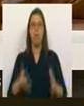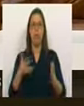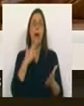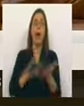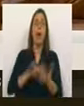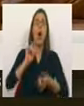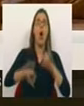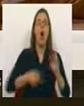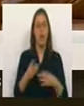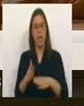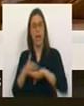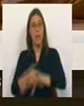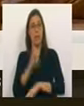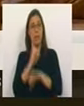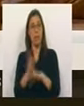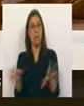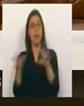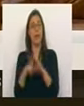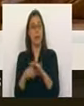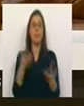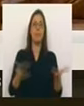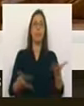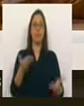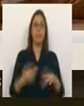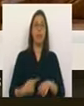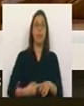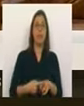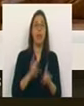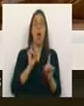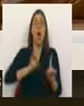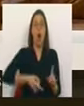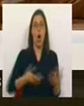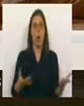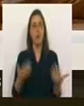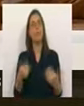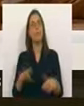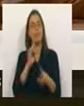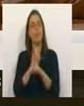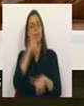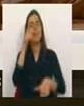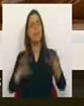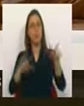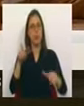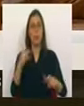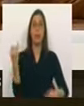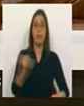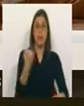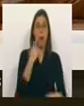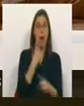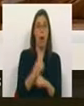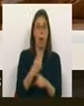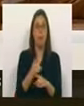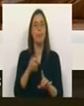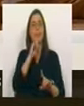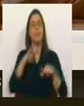a realidade e atuar sobre ela, equilibrando os interesses em jogo e deixando às pessoas e instituições